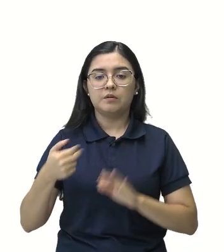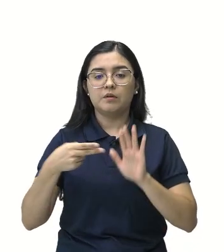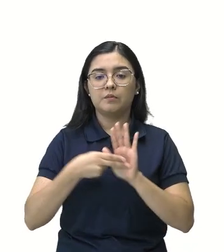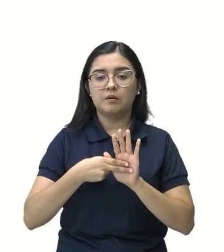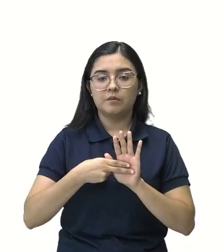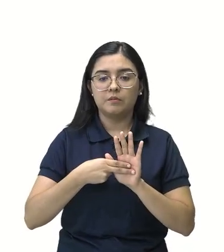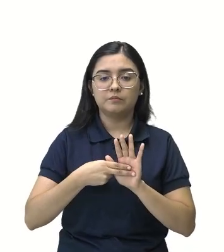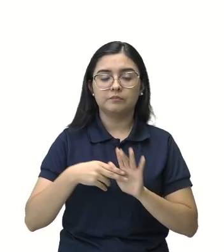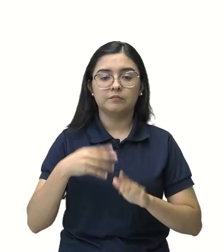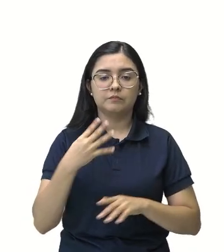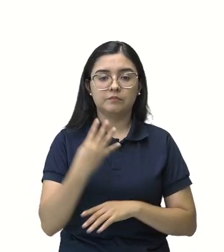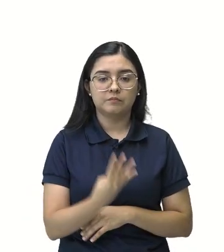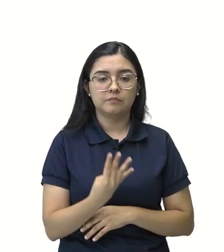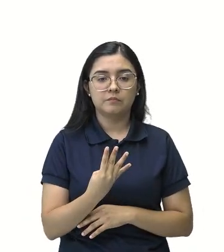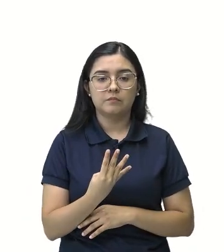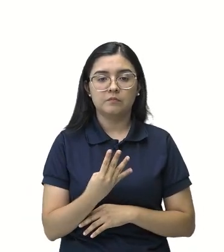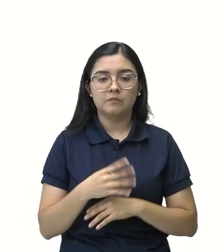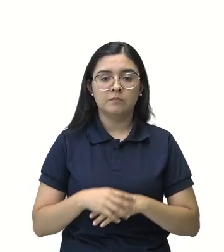a